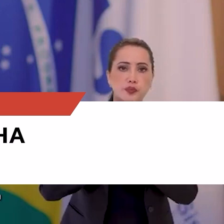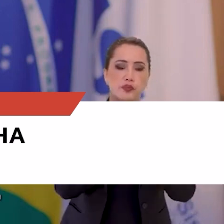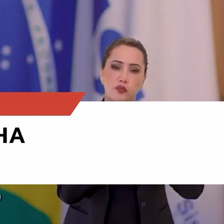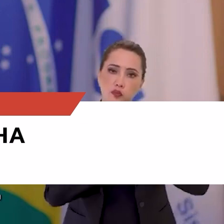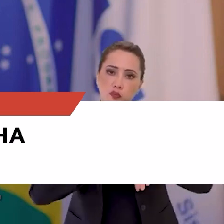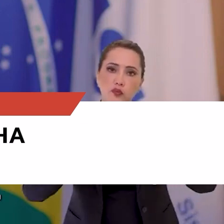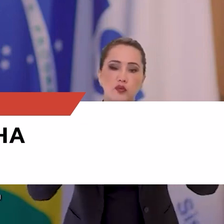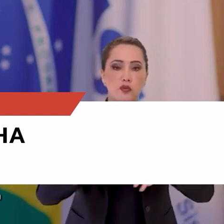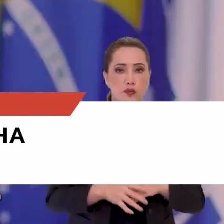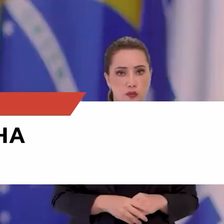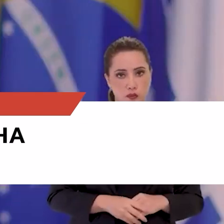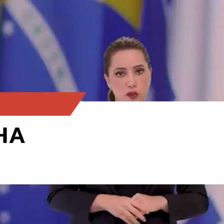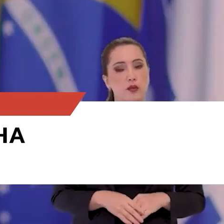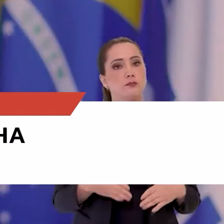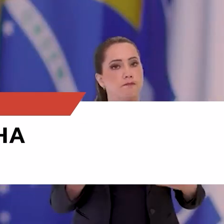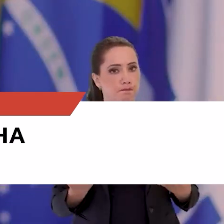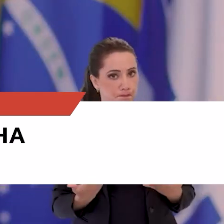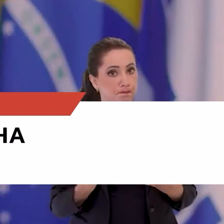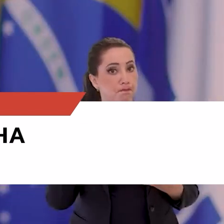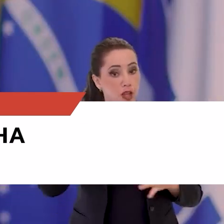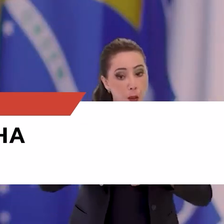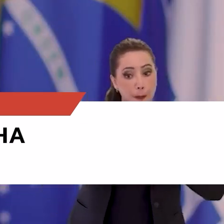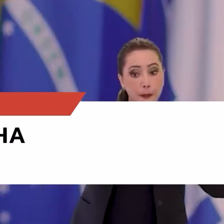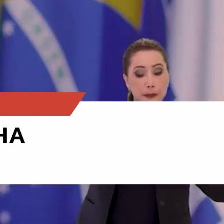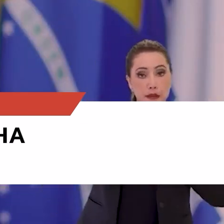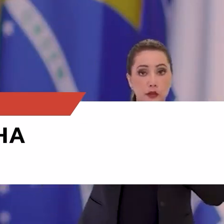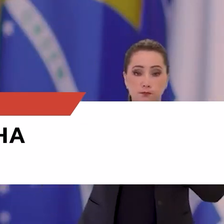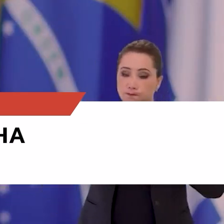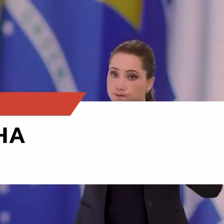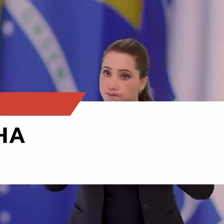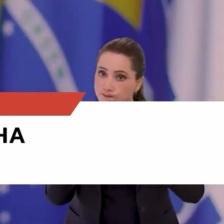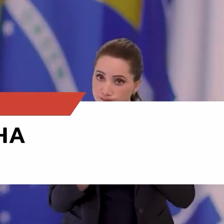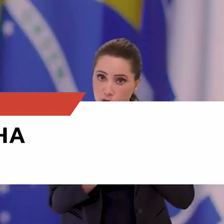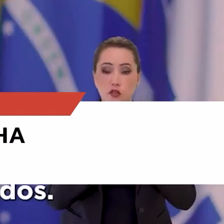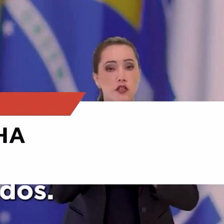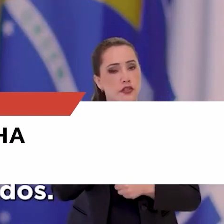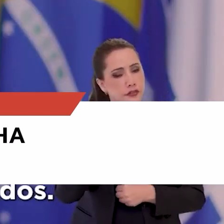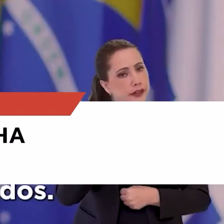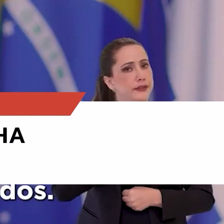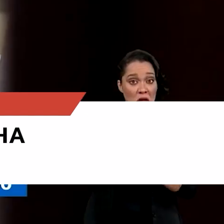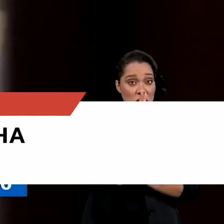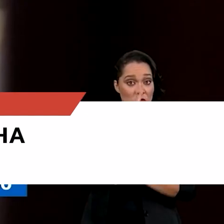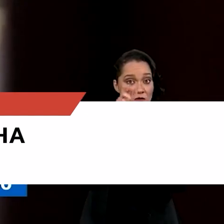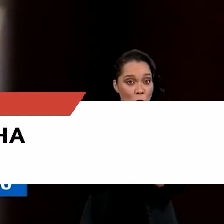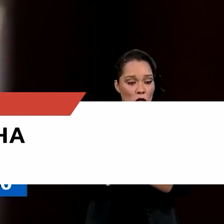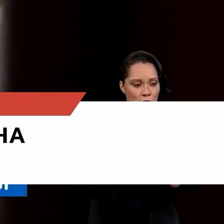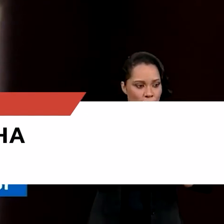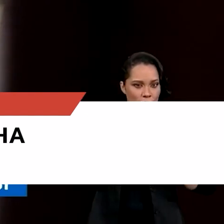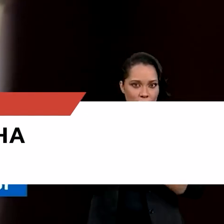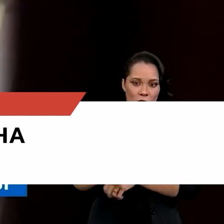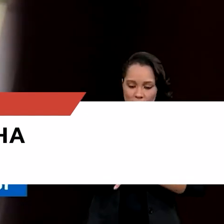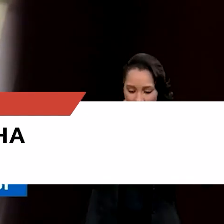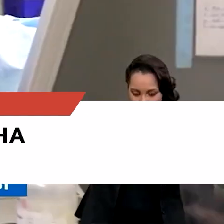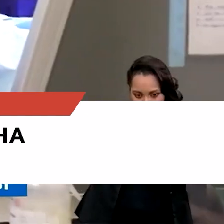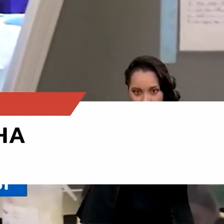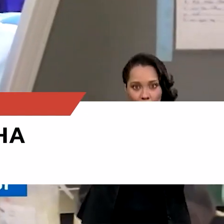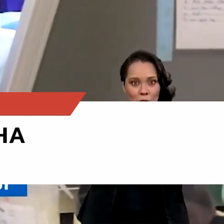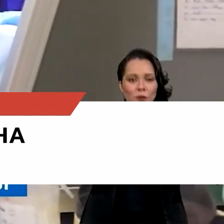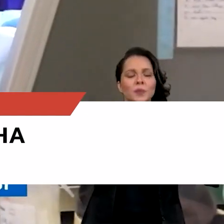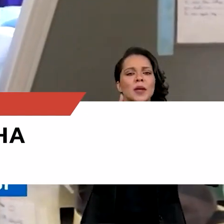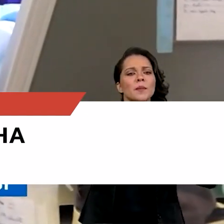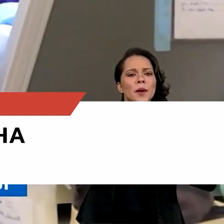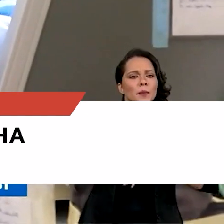parlamentares da comissão técnica de assessoramento em imunização da câmara os deputados também